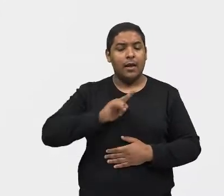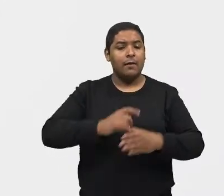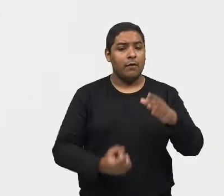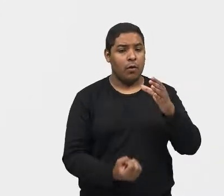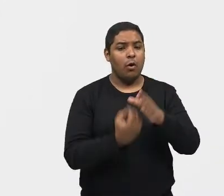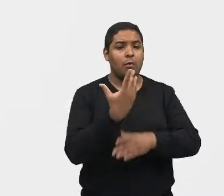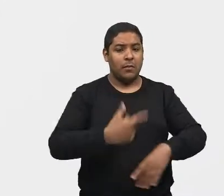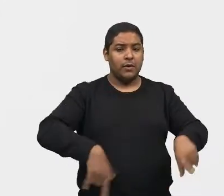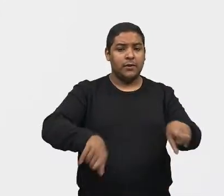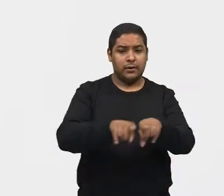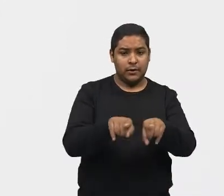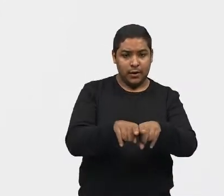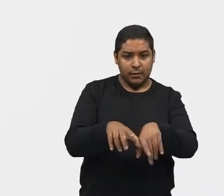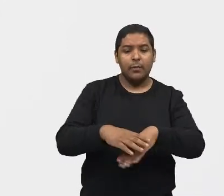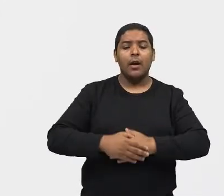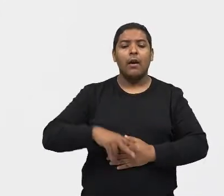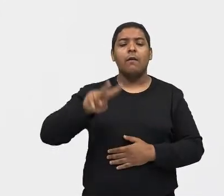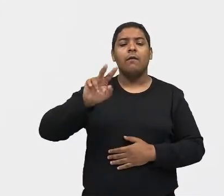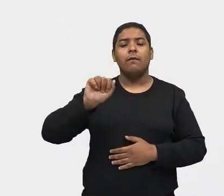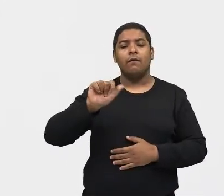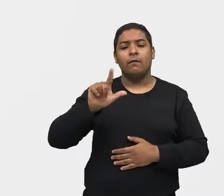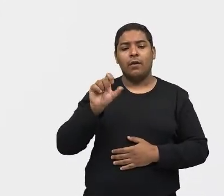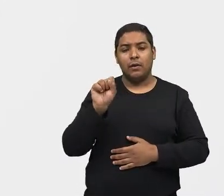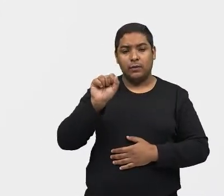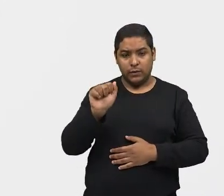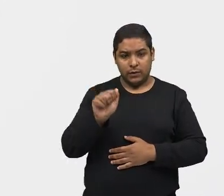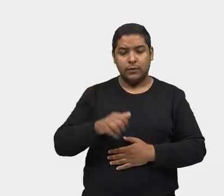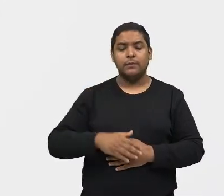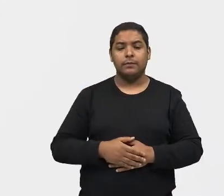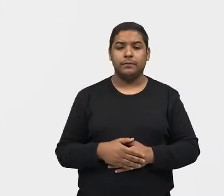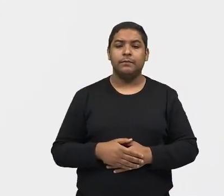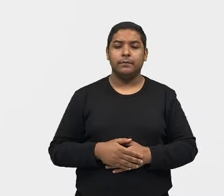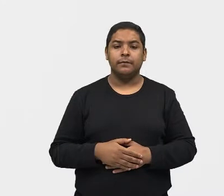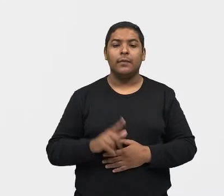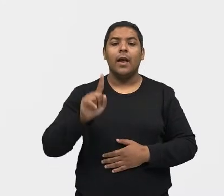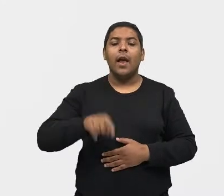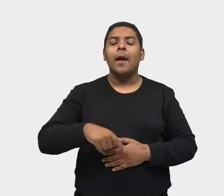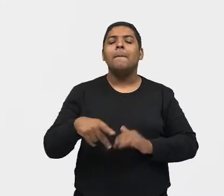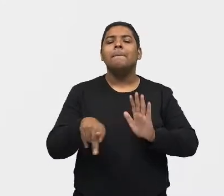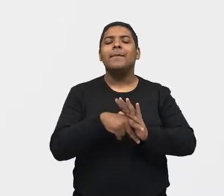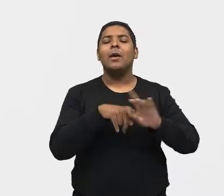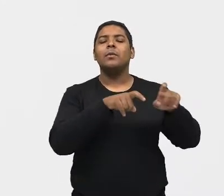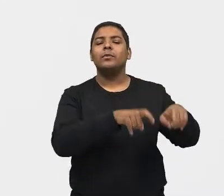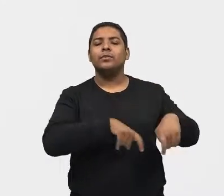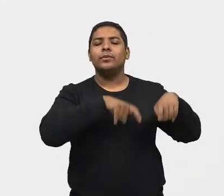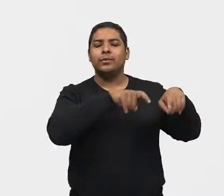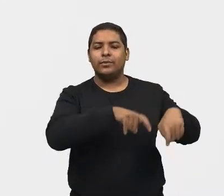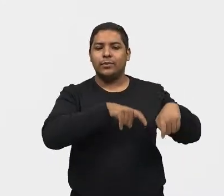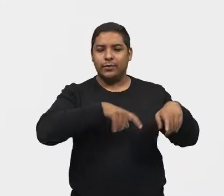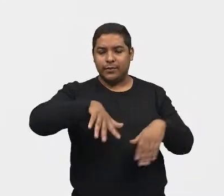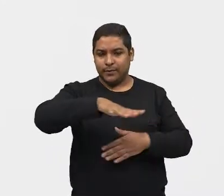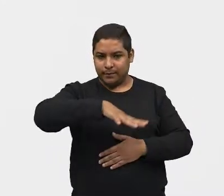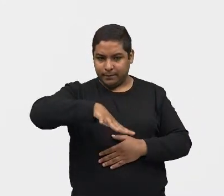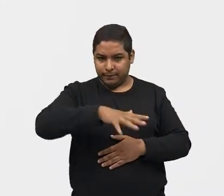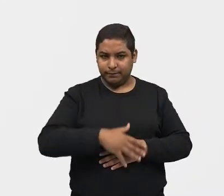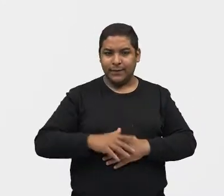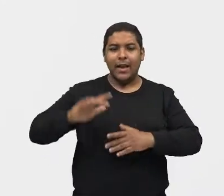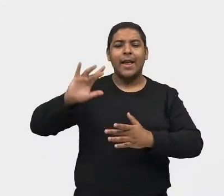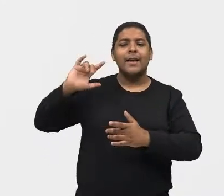da valsa vienense? É uma dança com origem em danças camponesas,